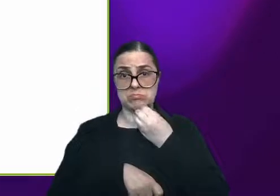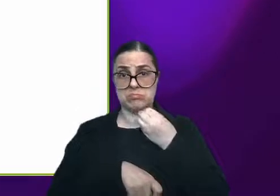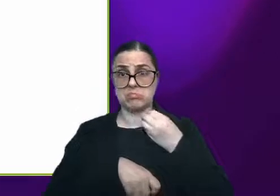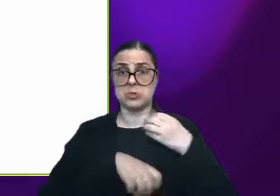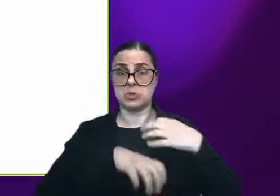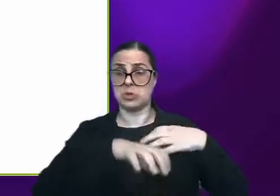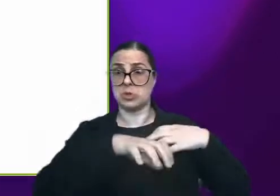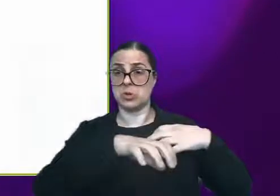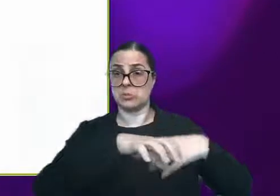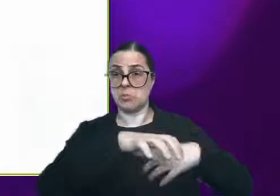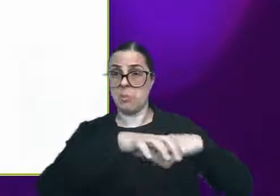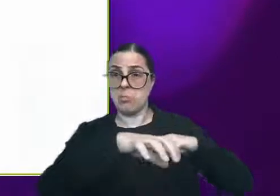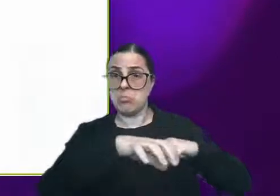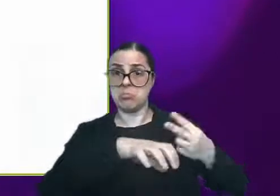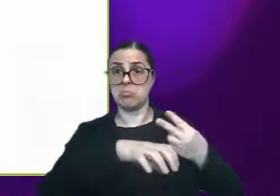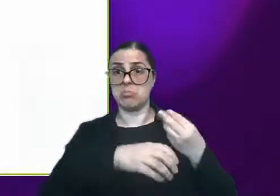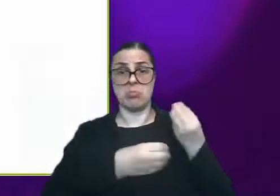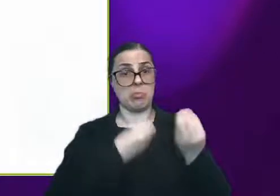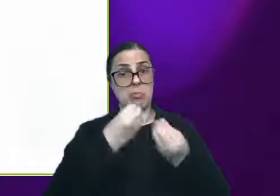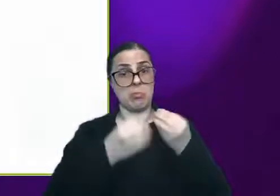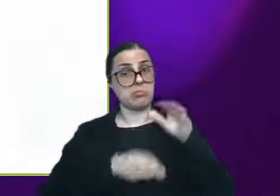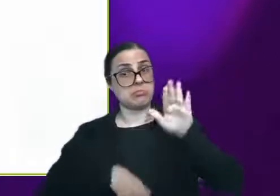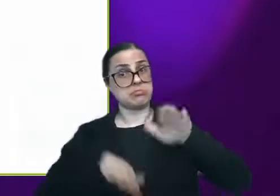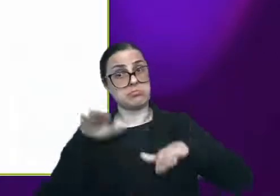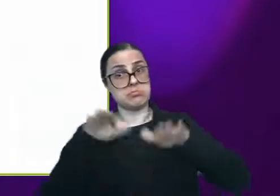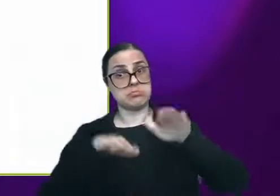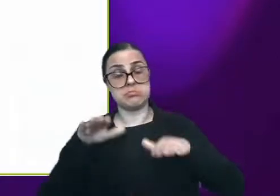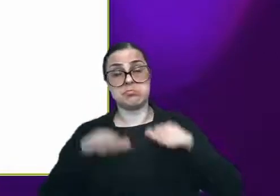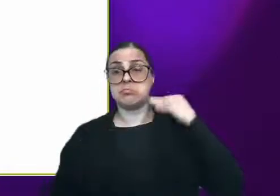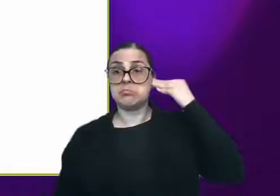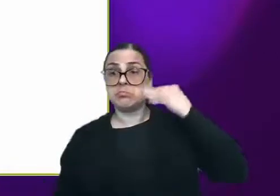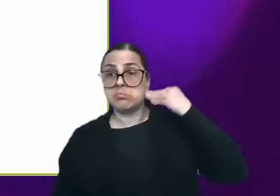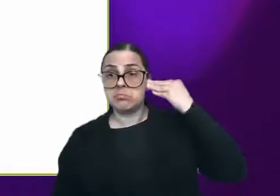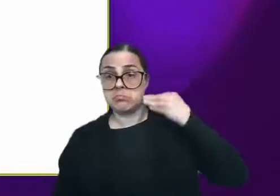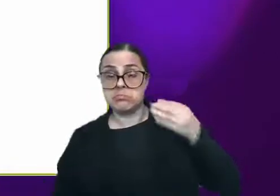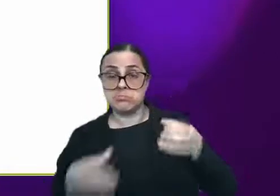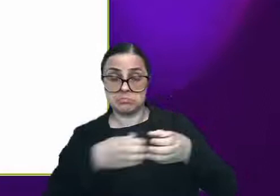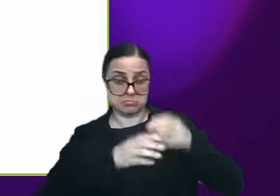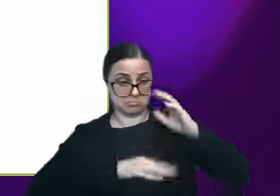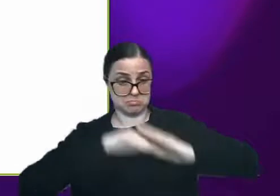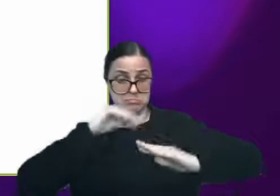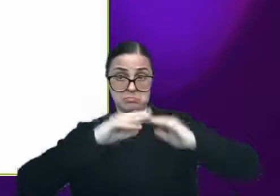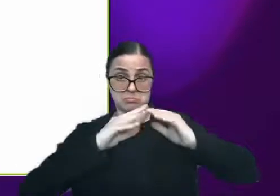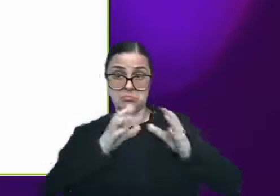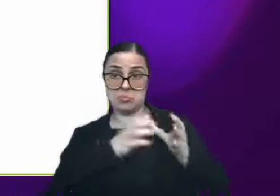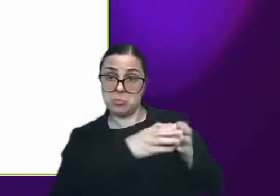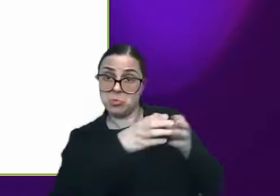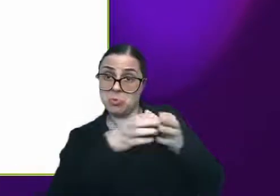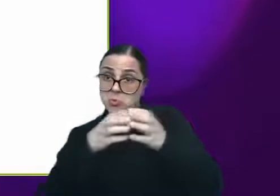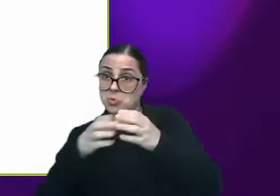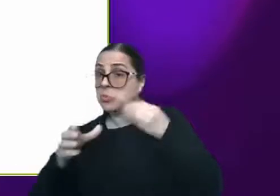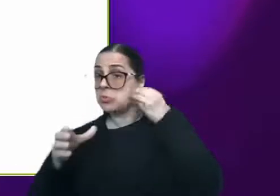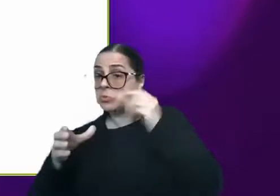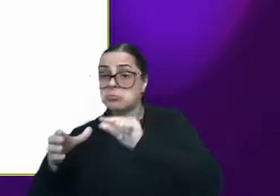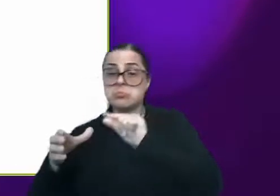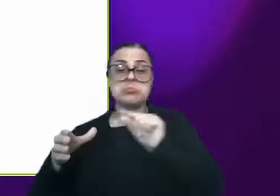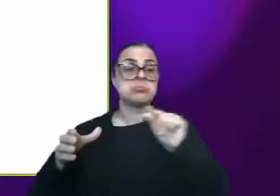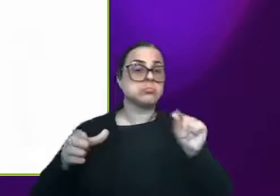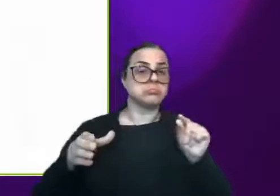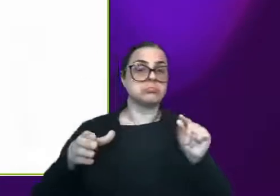possibilidade de órgãos e, portanto, vemos a experiência de todos.